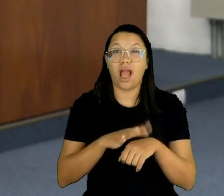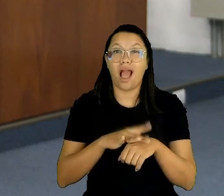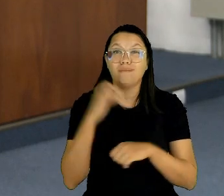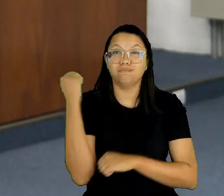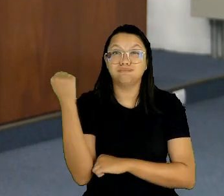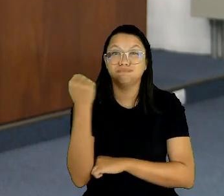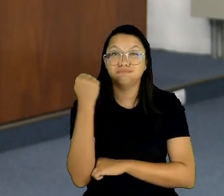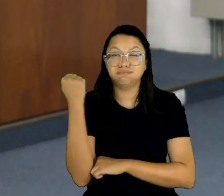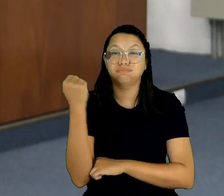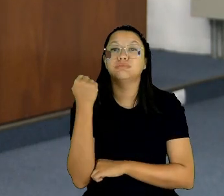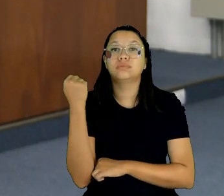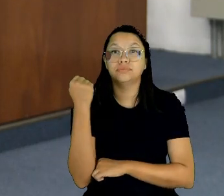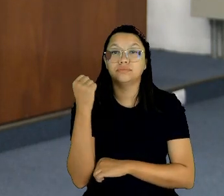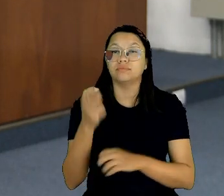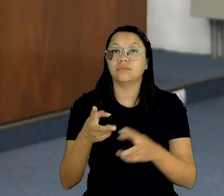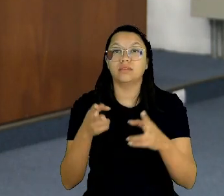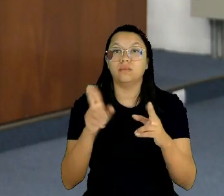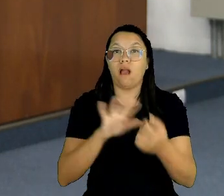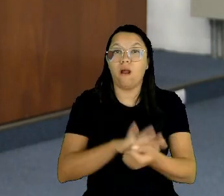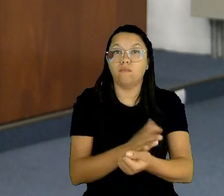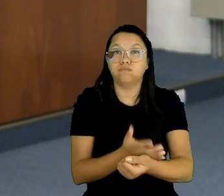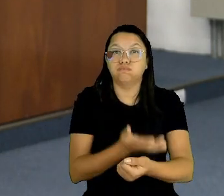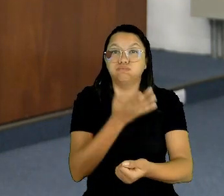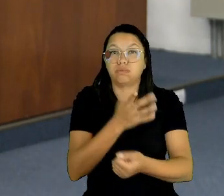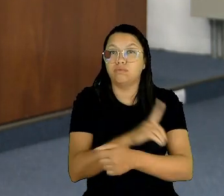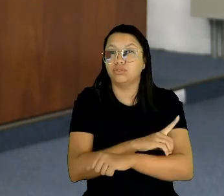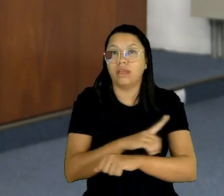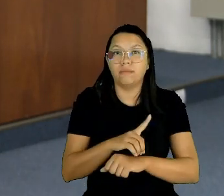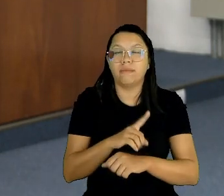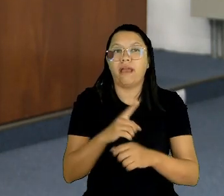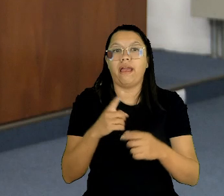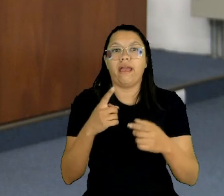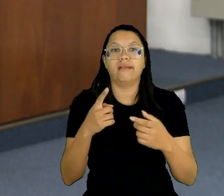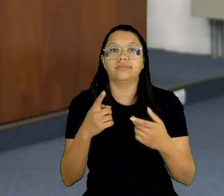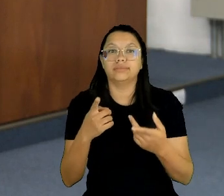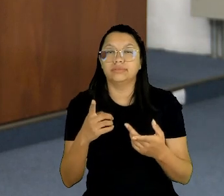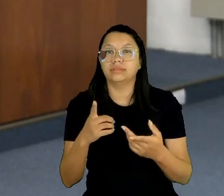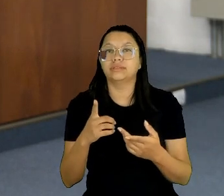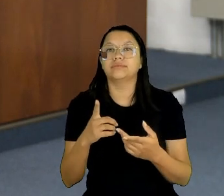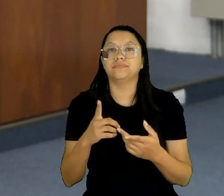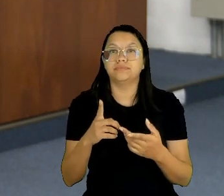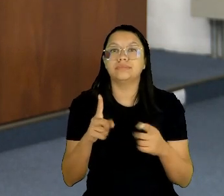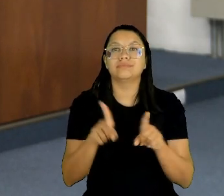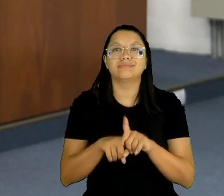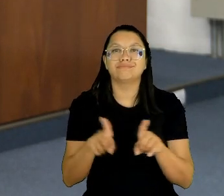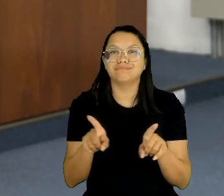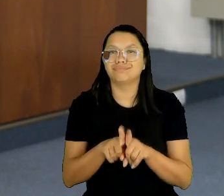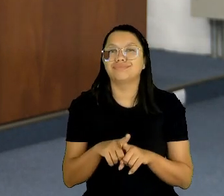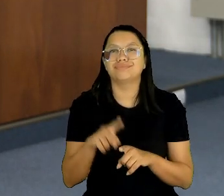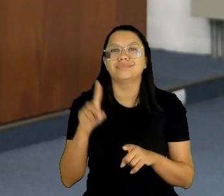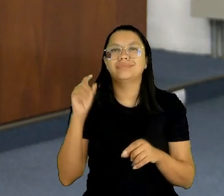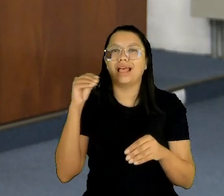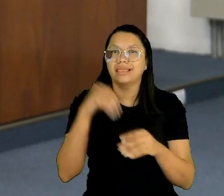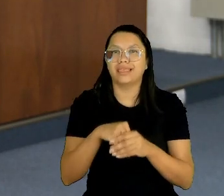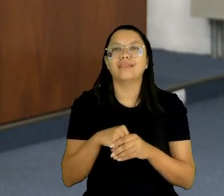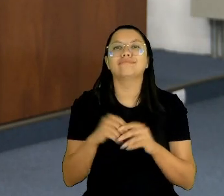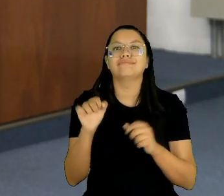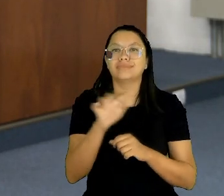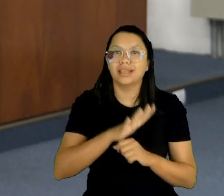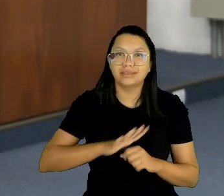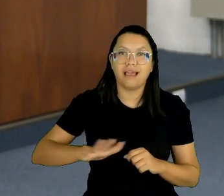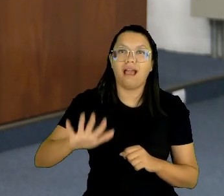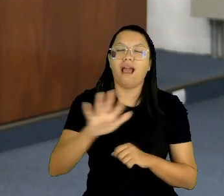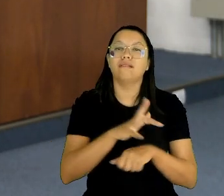uma doença crônica, então assim como a hipertensão, o diabetes, a dislipidemia, a obesidade também está nesse